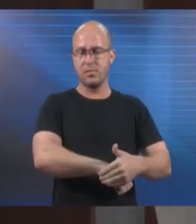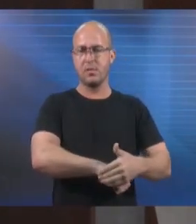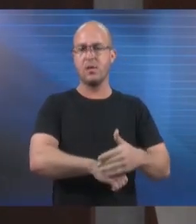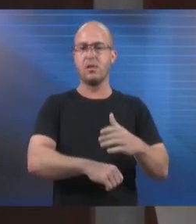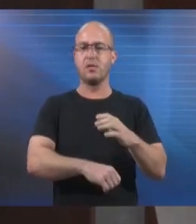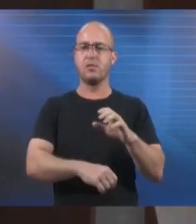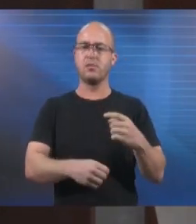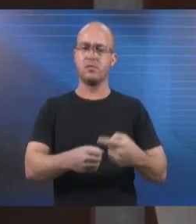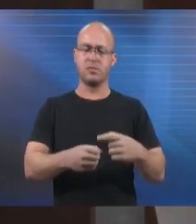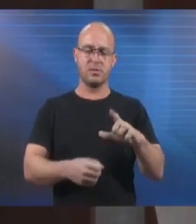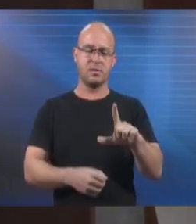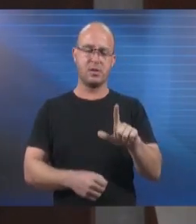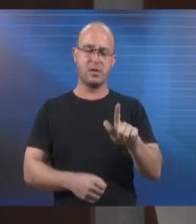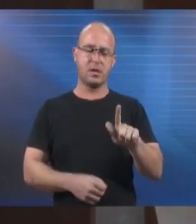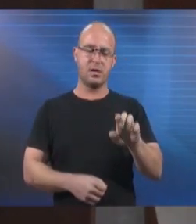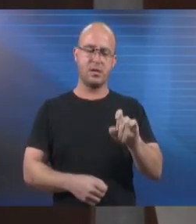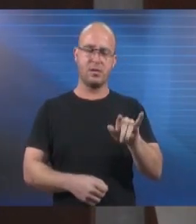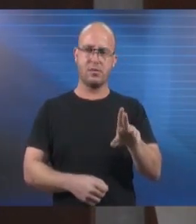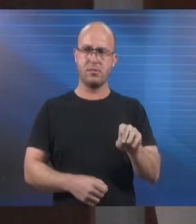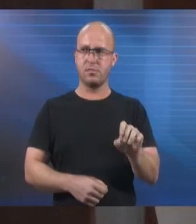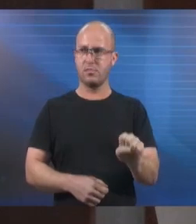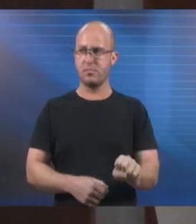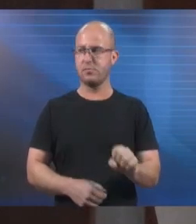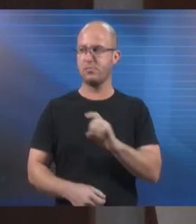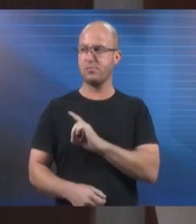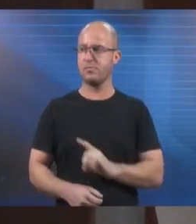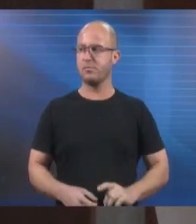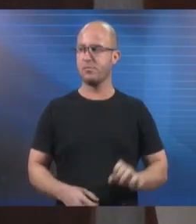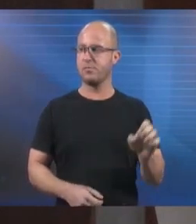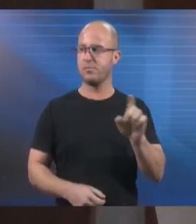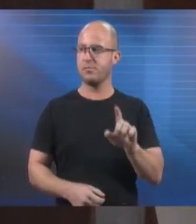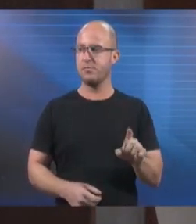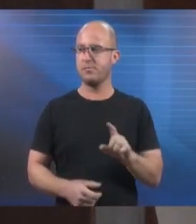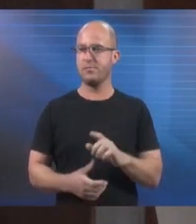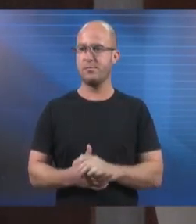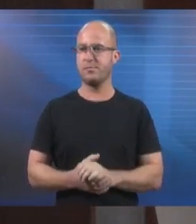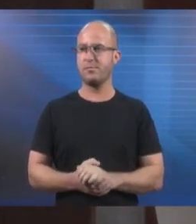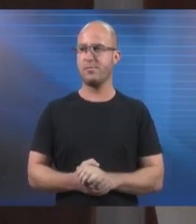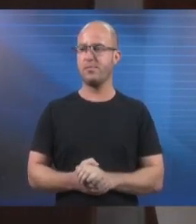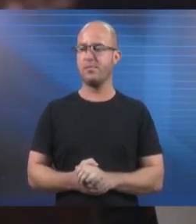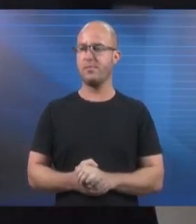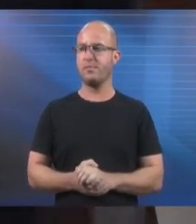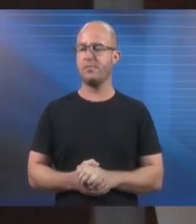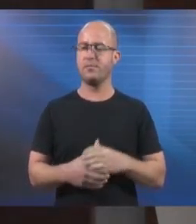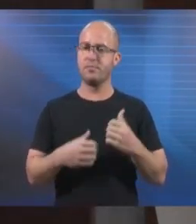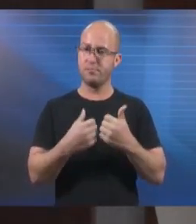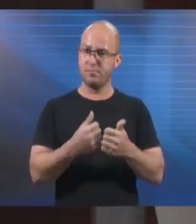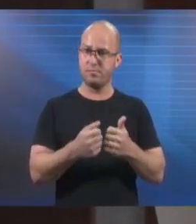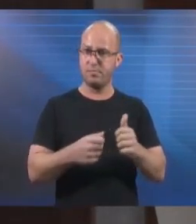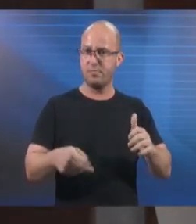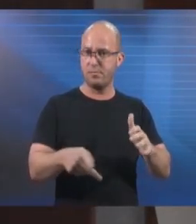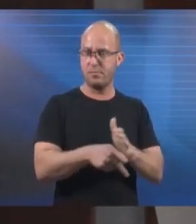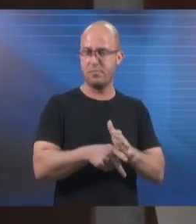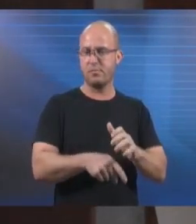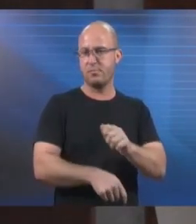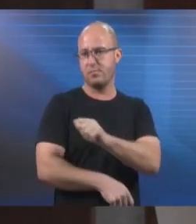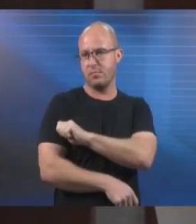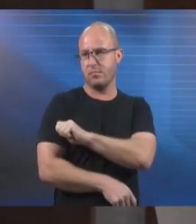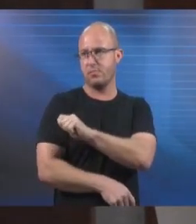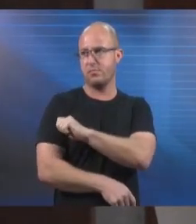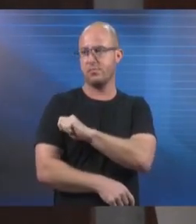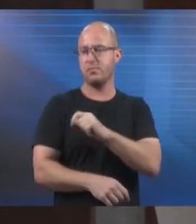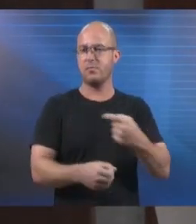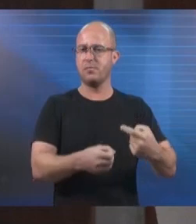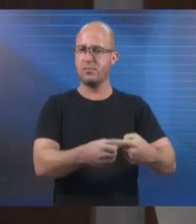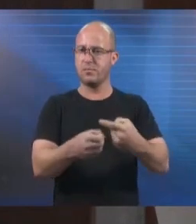do município de Galinhos Deputado Ezequiel Ferreira solicita disponibilidade de homônimos escolar para atender os municípios